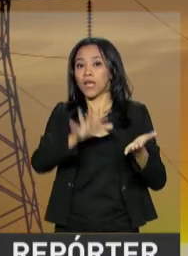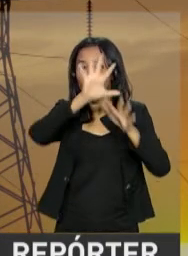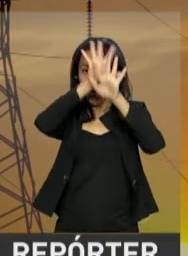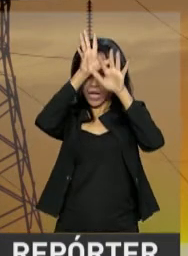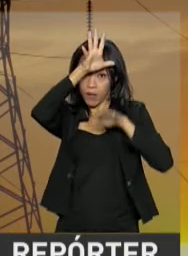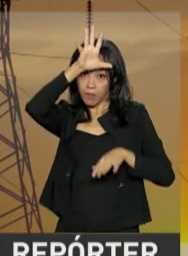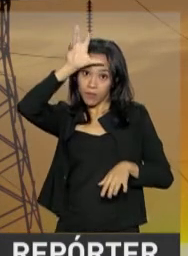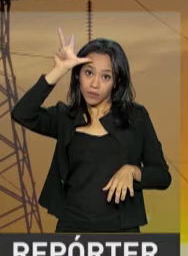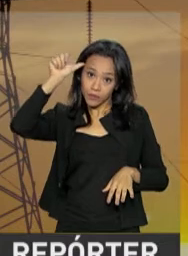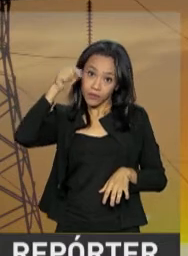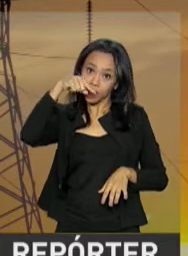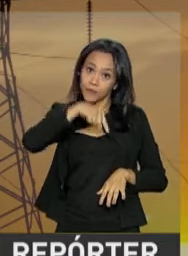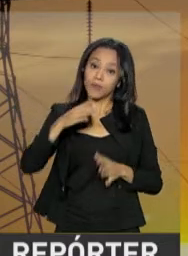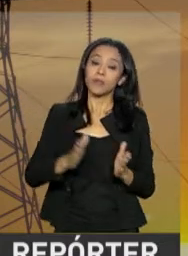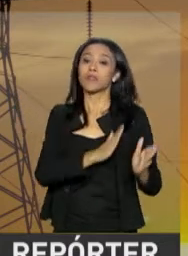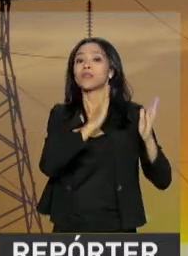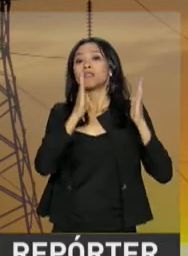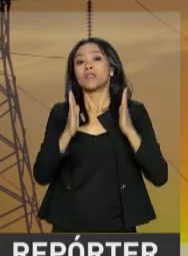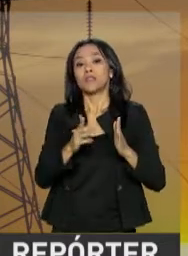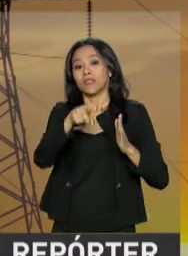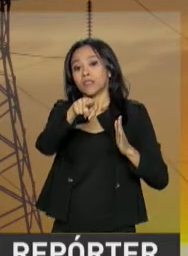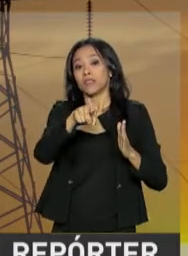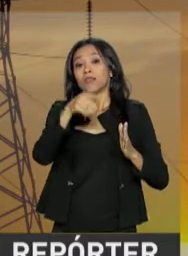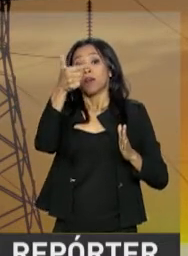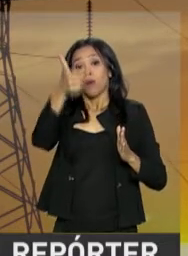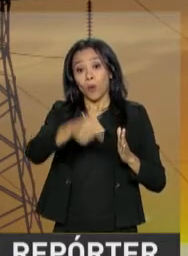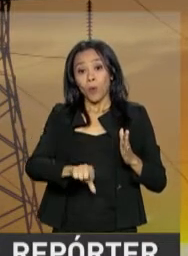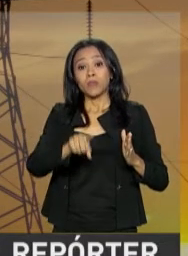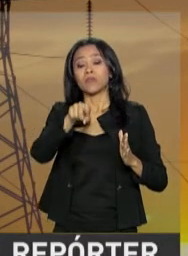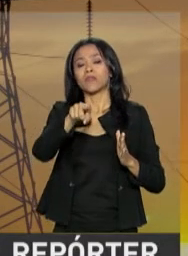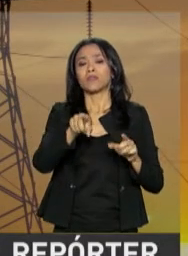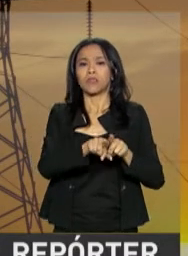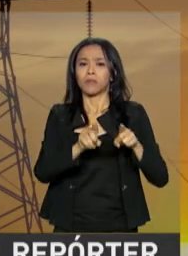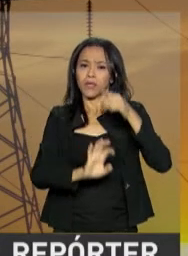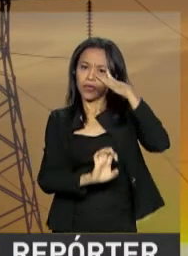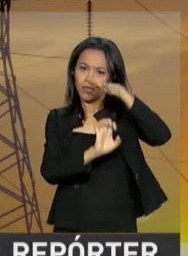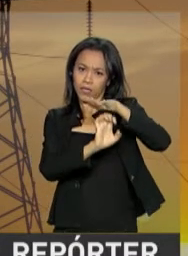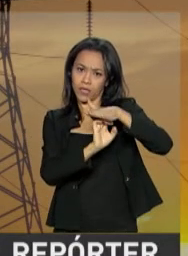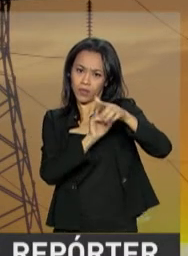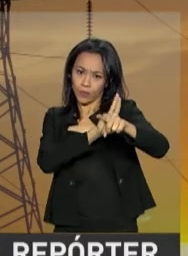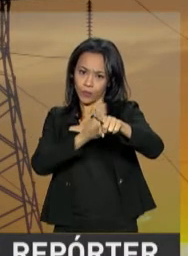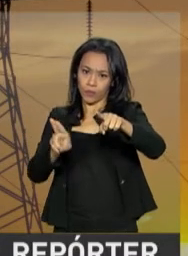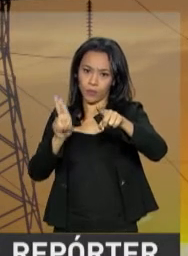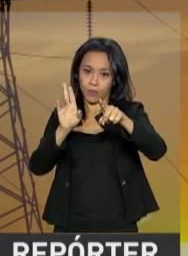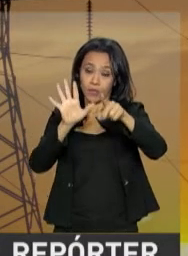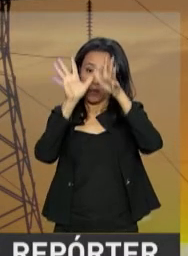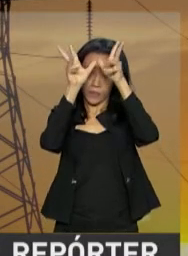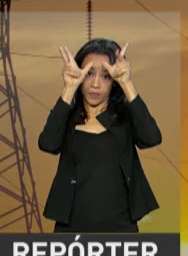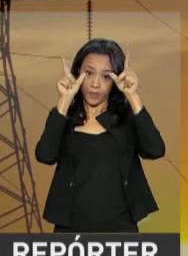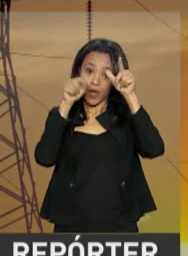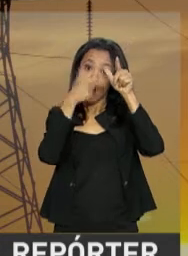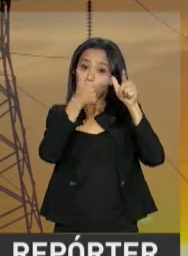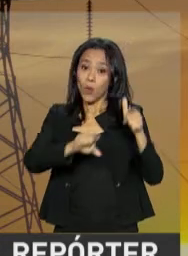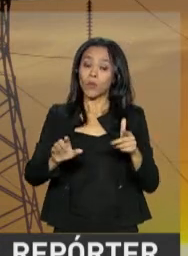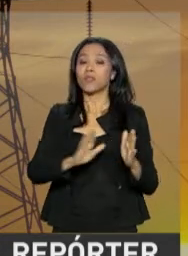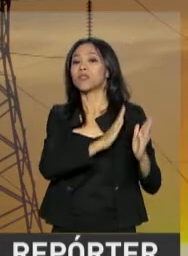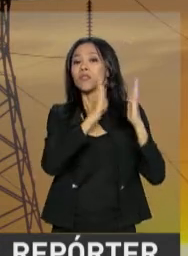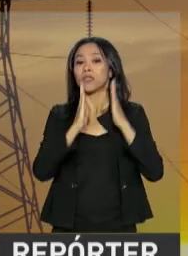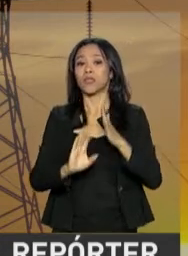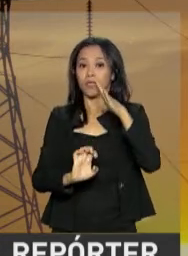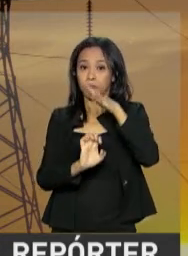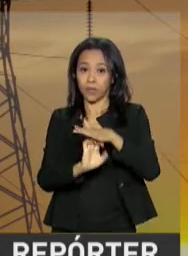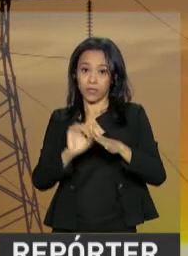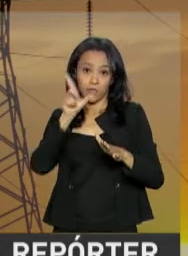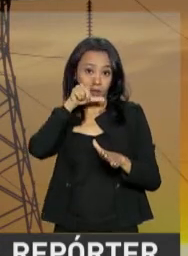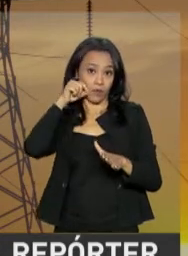distribuidora de energia boa vista energia companhia de eletricidade do acre companhia energética de